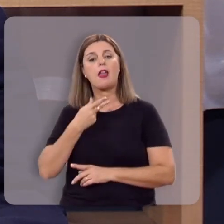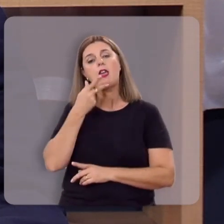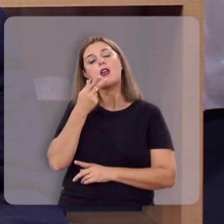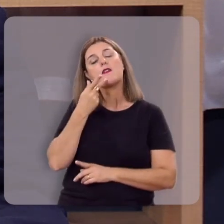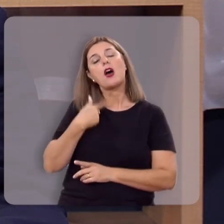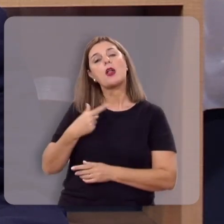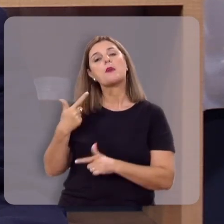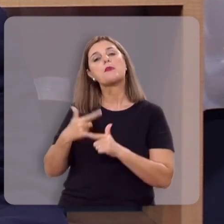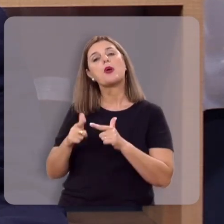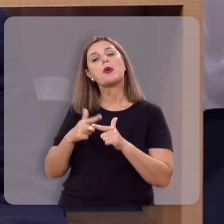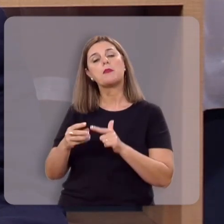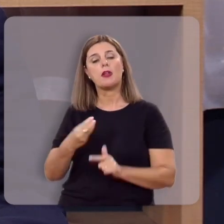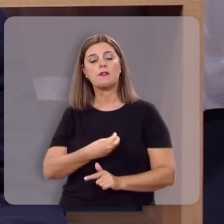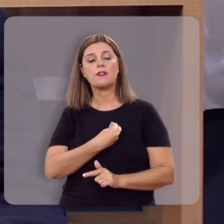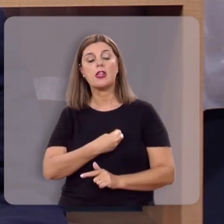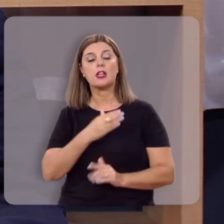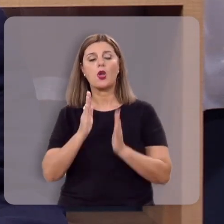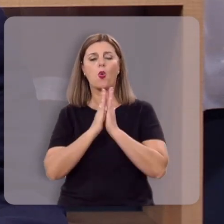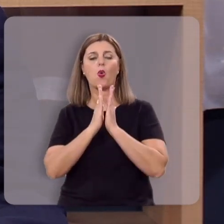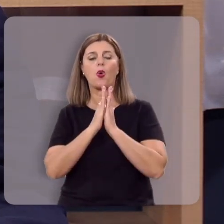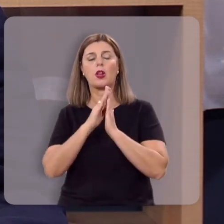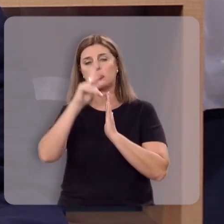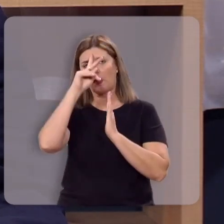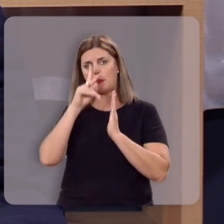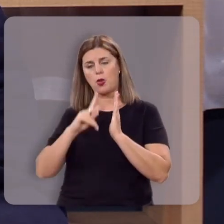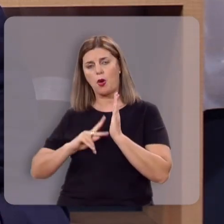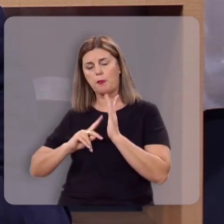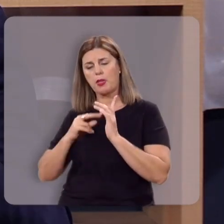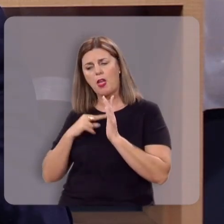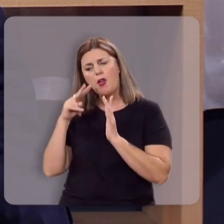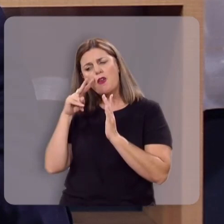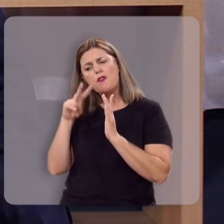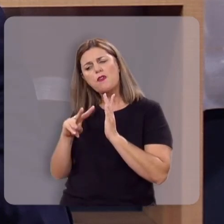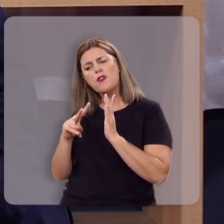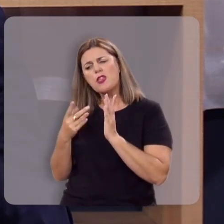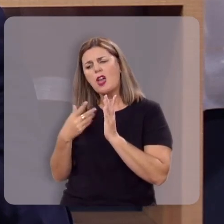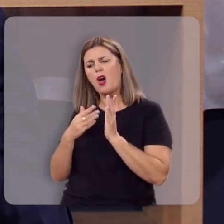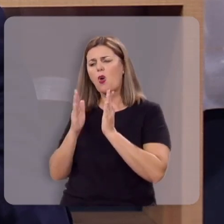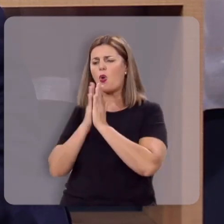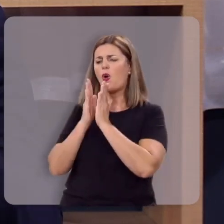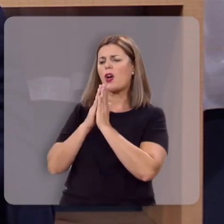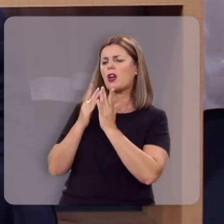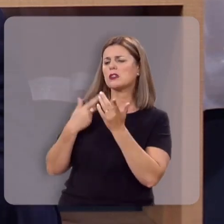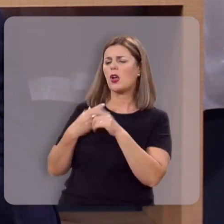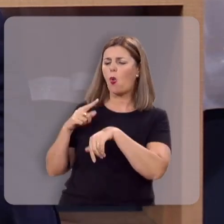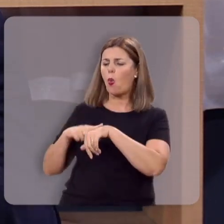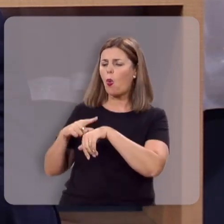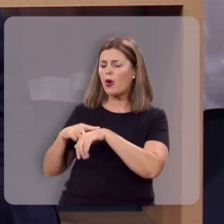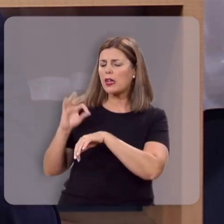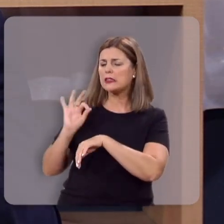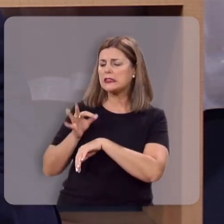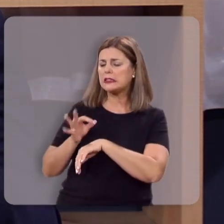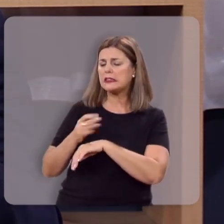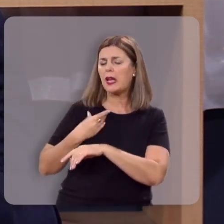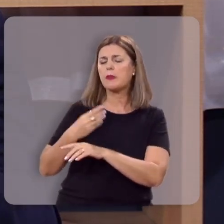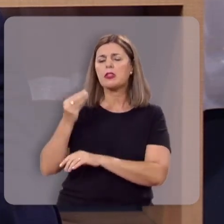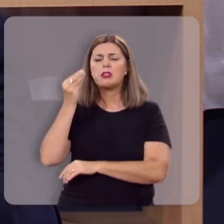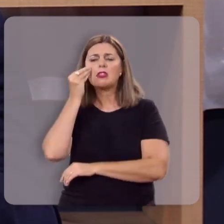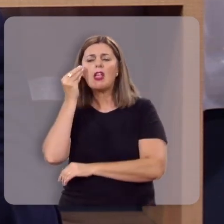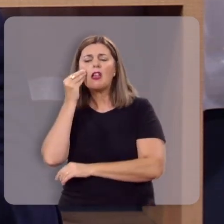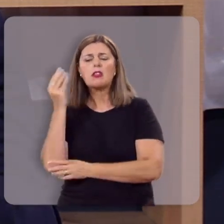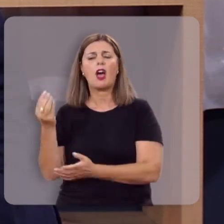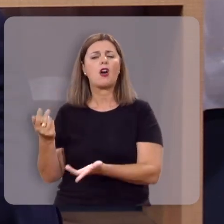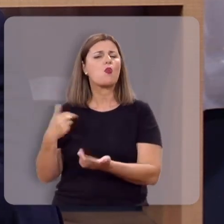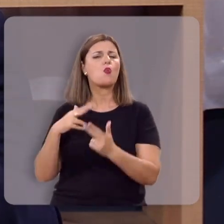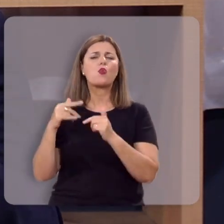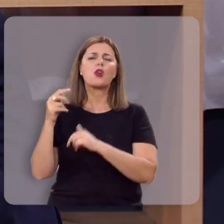ele tinha sério problema com a vida de oração dele, porque ele via a oração como um desempenho, então como um horário marcado, e ele sempre